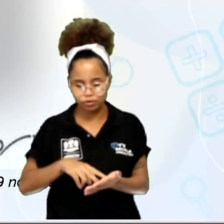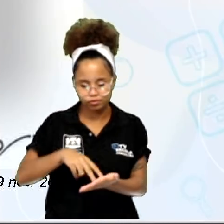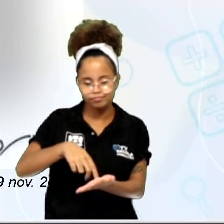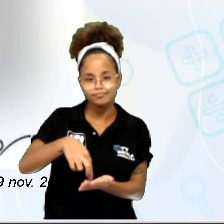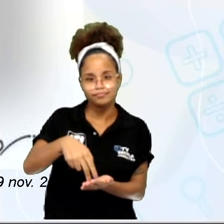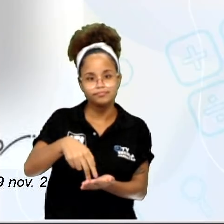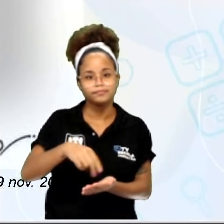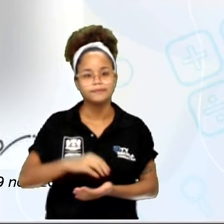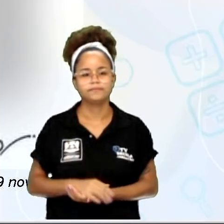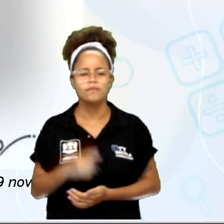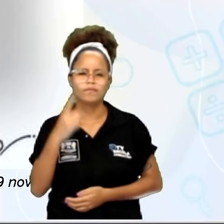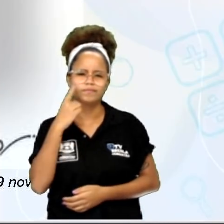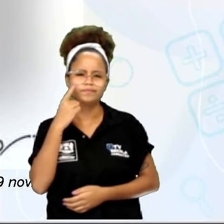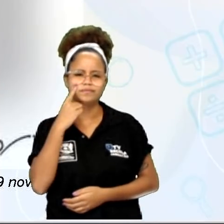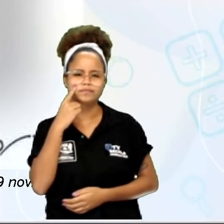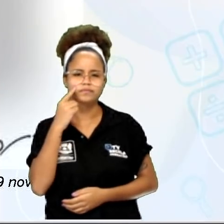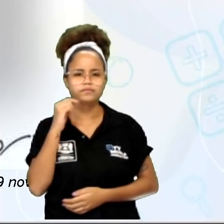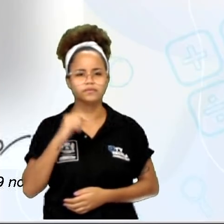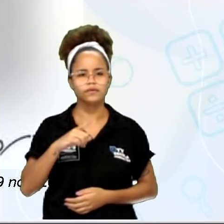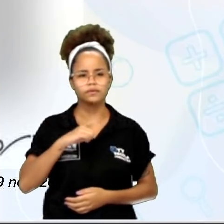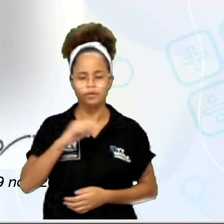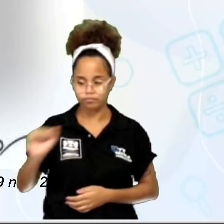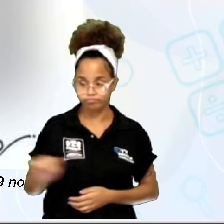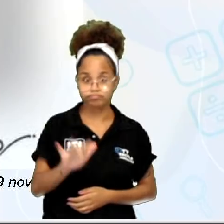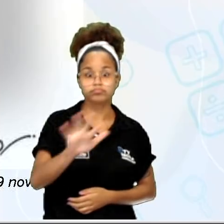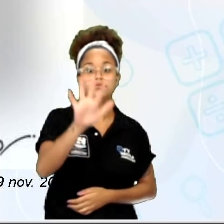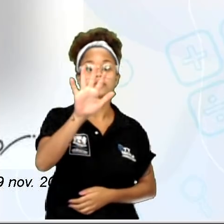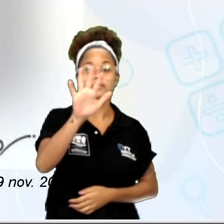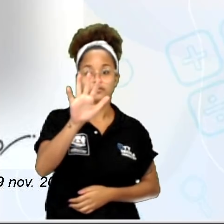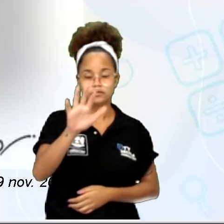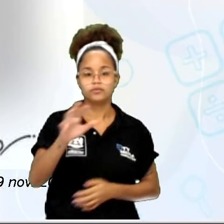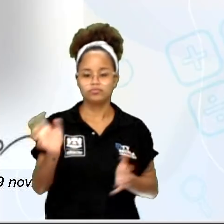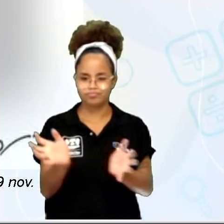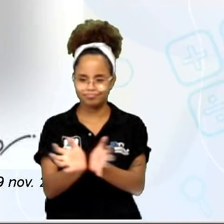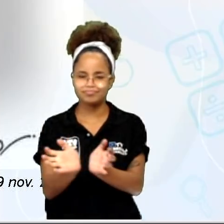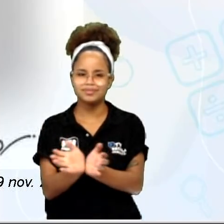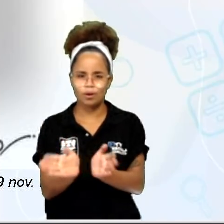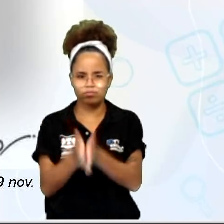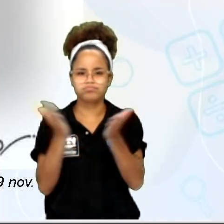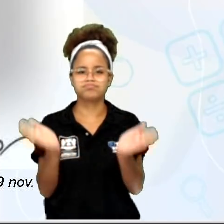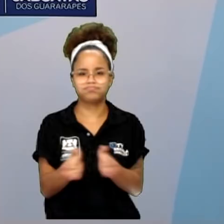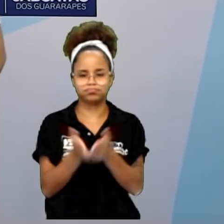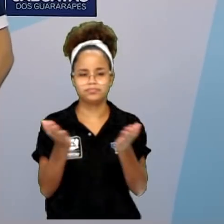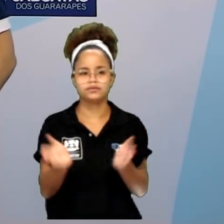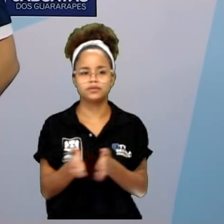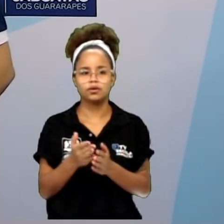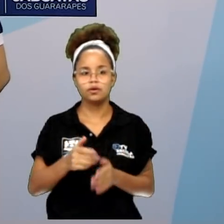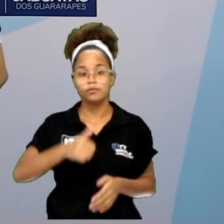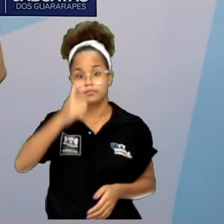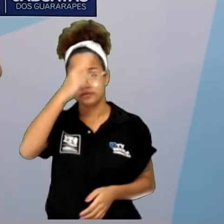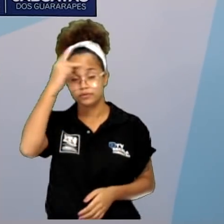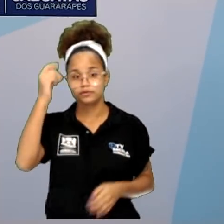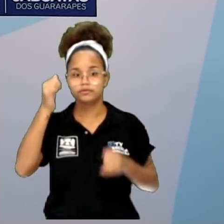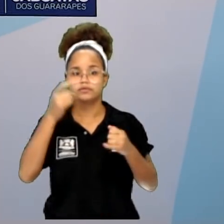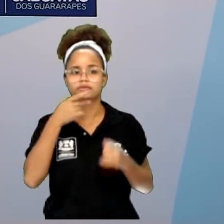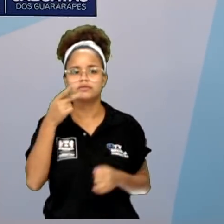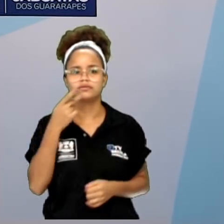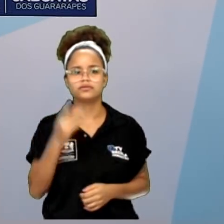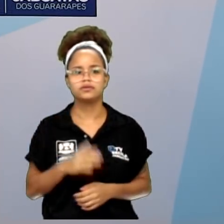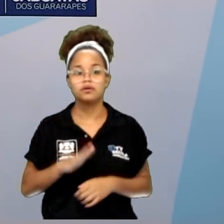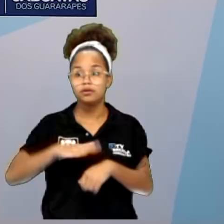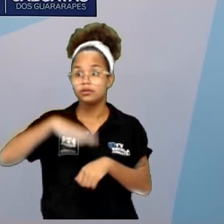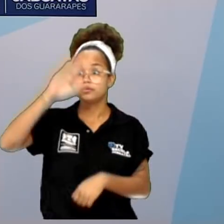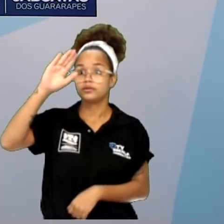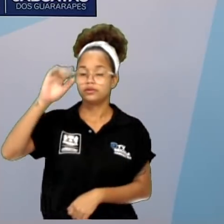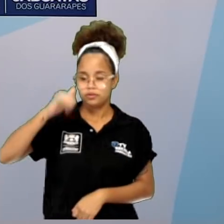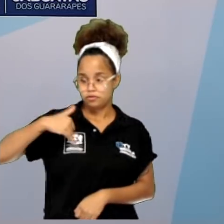cá a gente já observa o que seria uma favela, né, uma comunidade carente. E aí o primeiro personagem fala assim: a maioridade penal